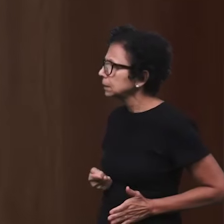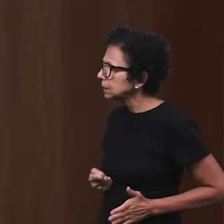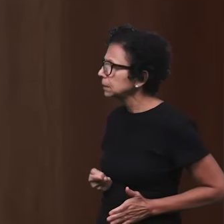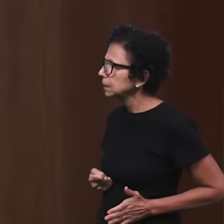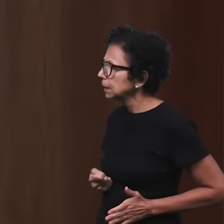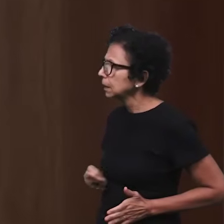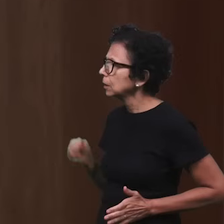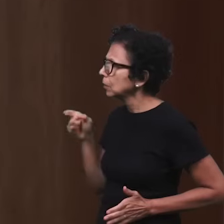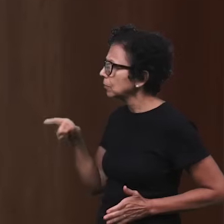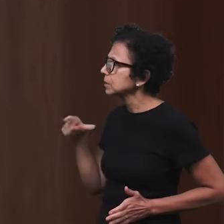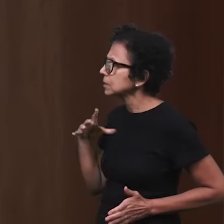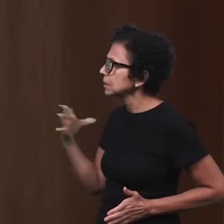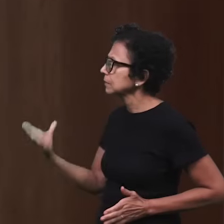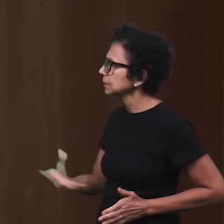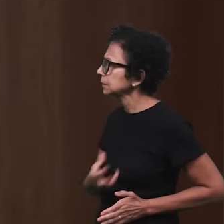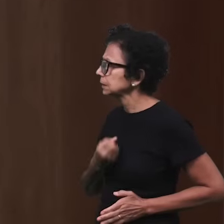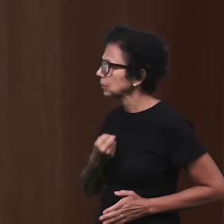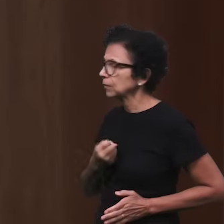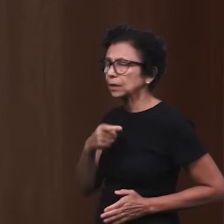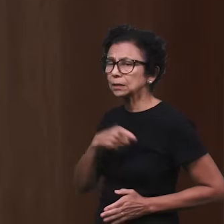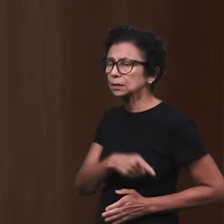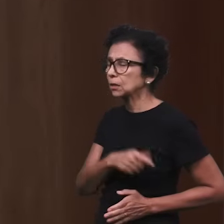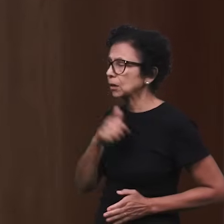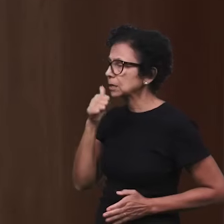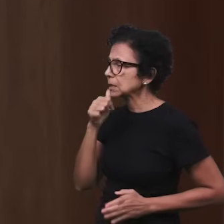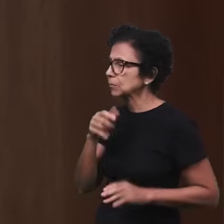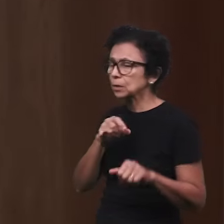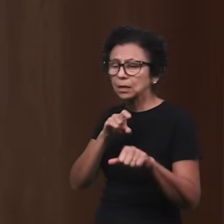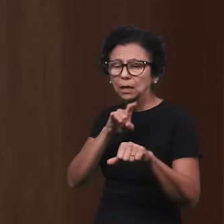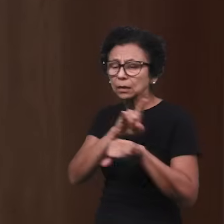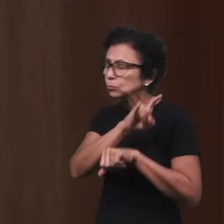estava perdido, ela está perdida. Então, como é que é? Você